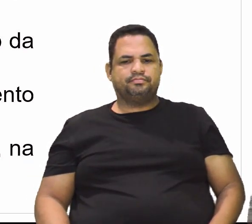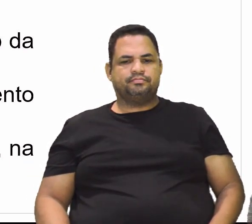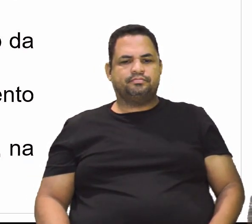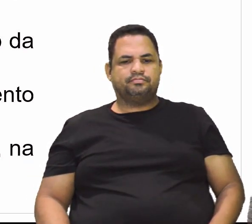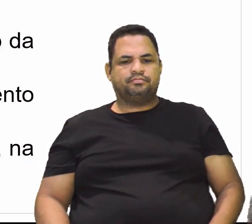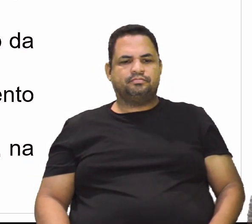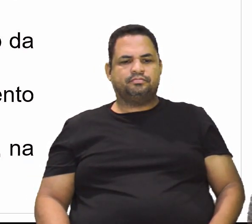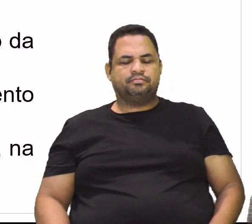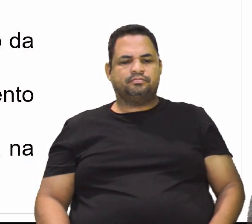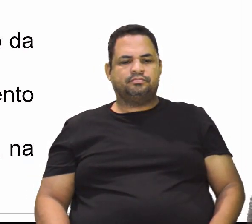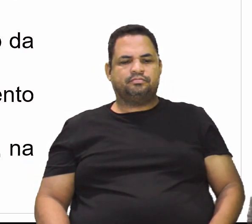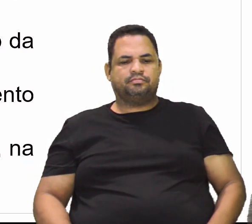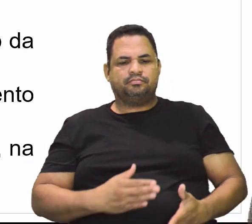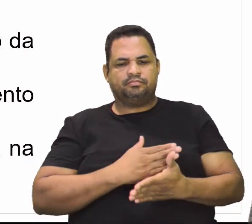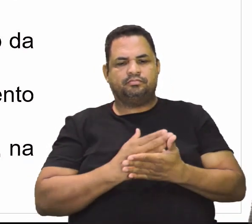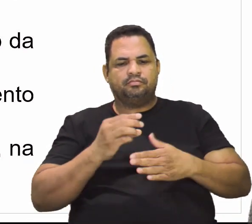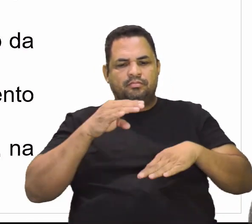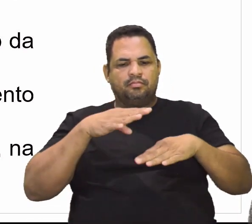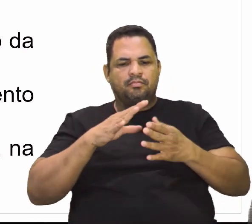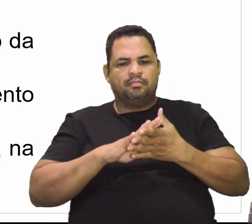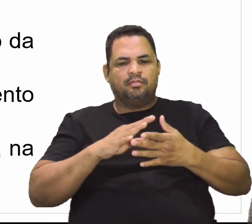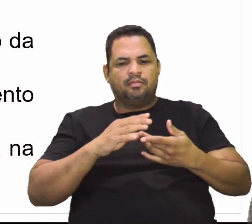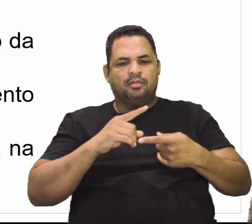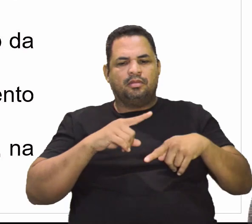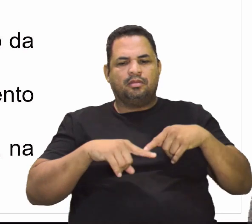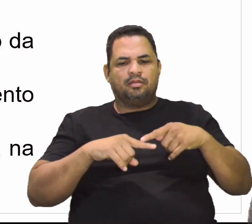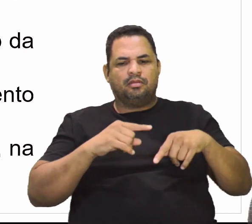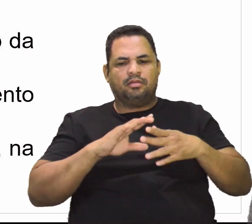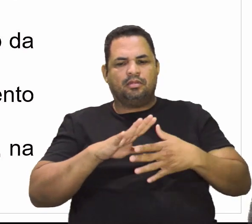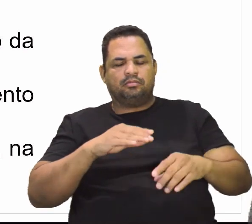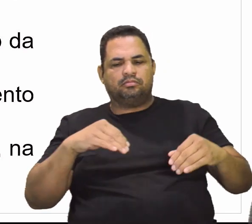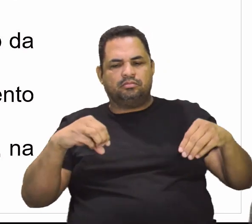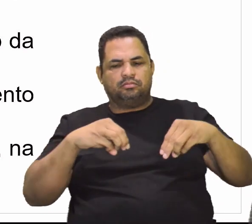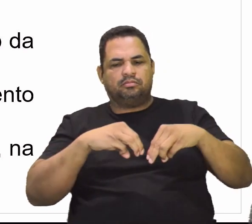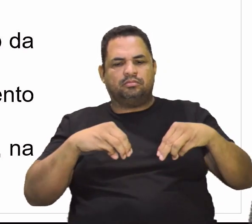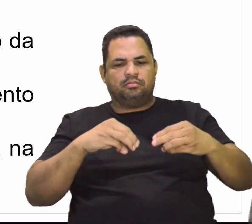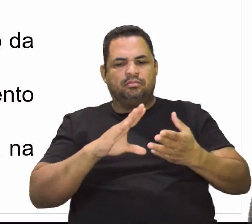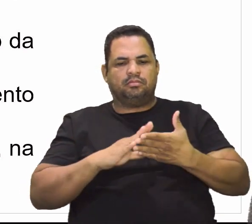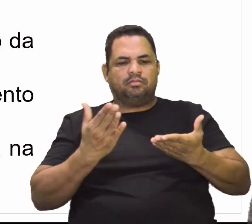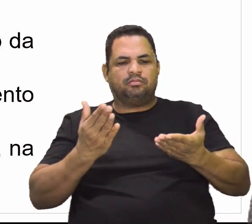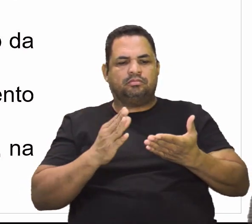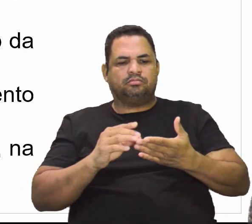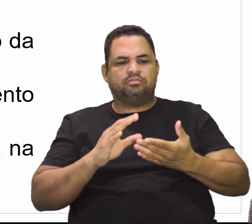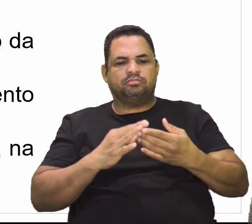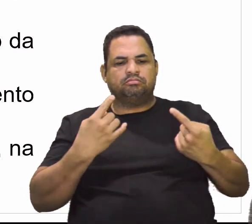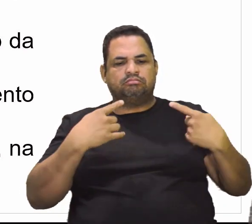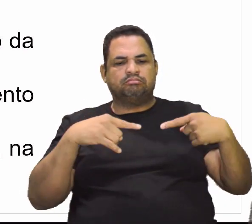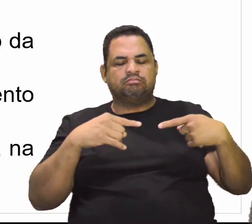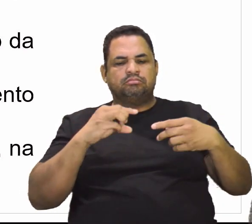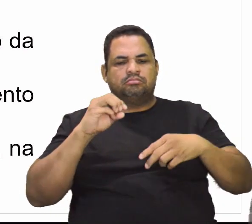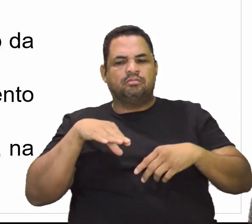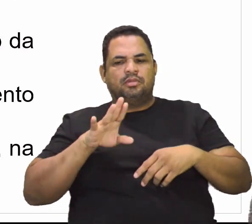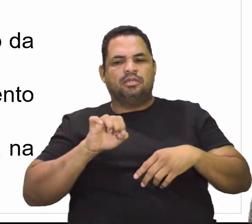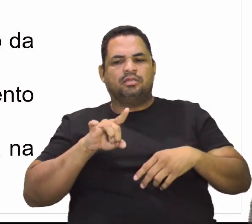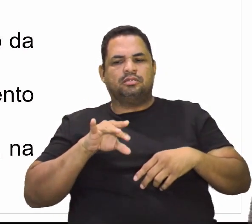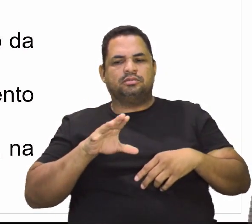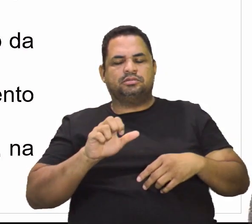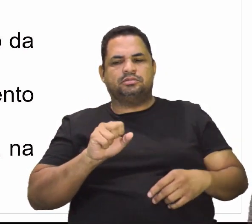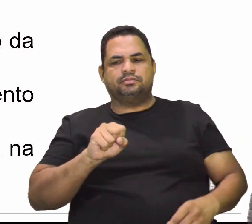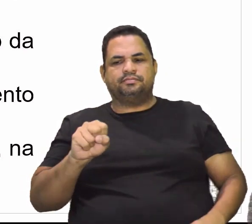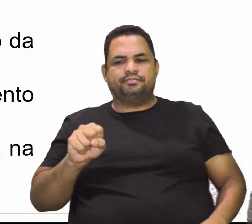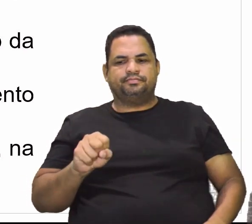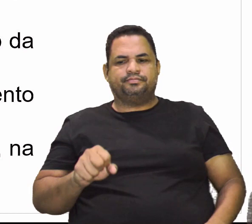o princípio de que a matemática atrai a matemática na razão inversa de suas massas. Meu Deus do céu!